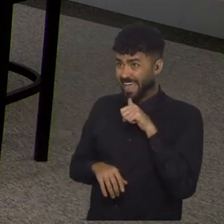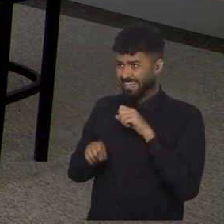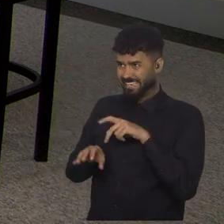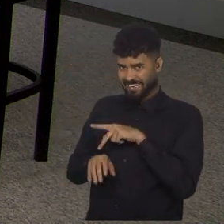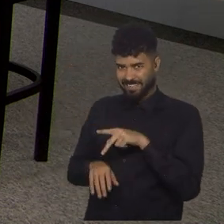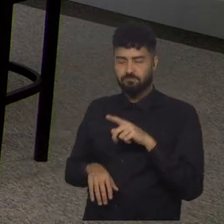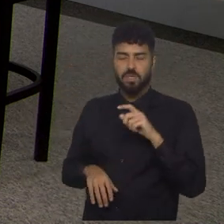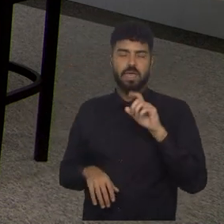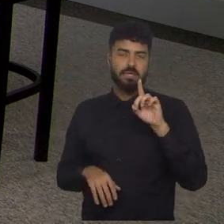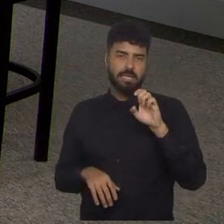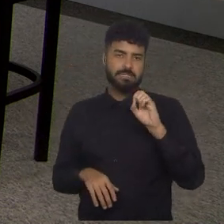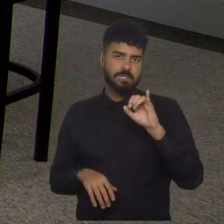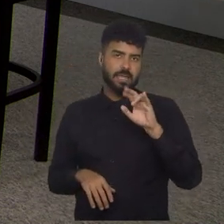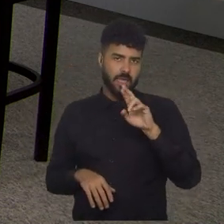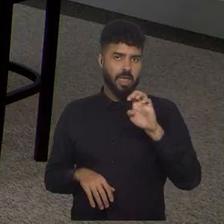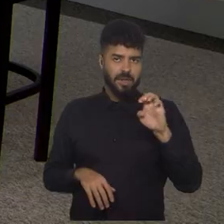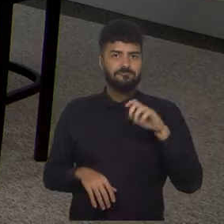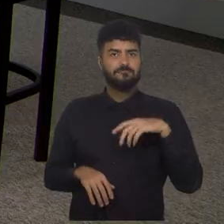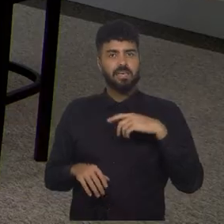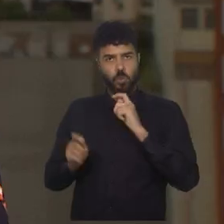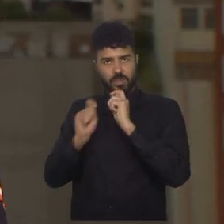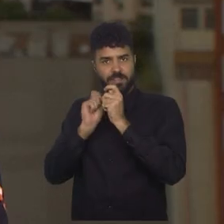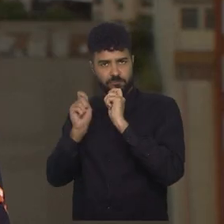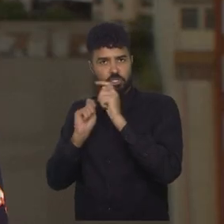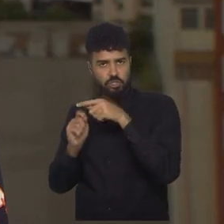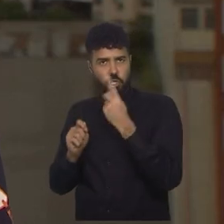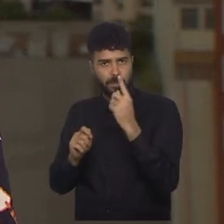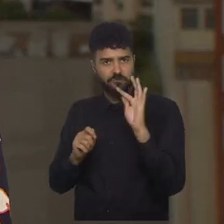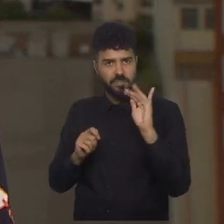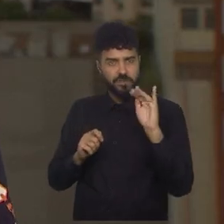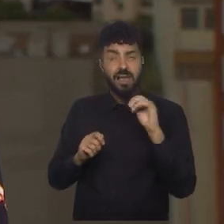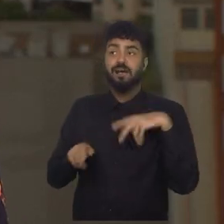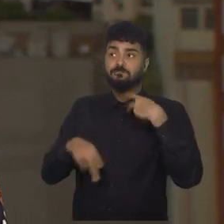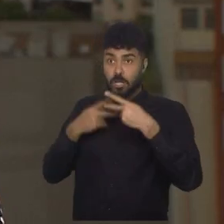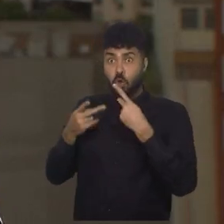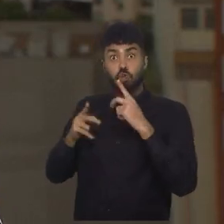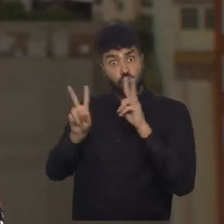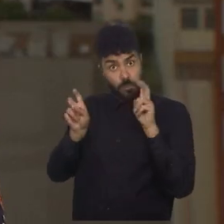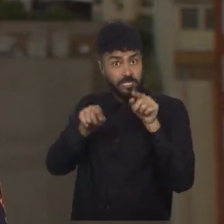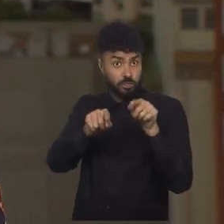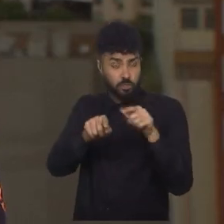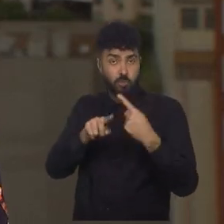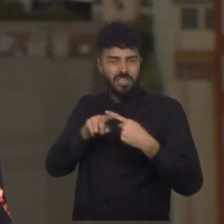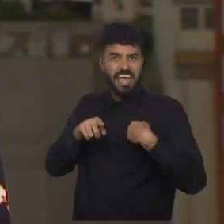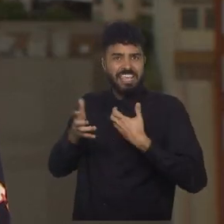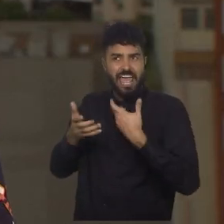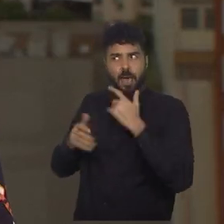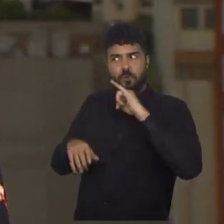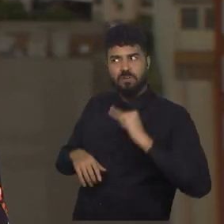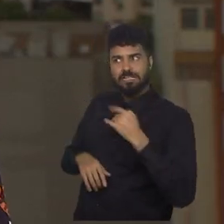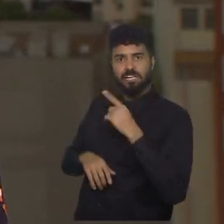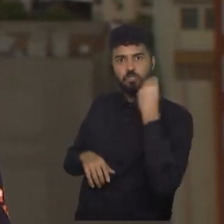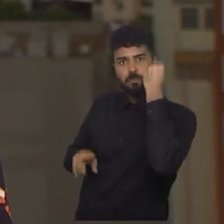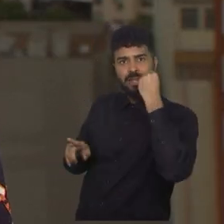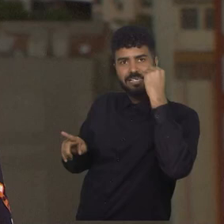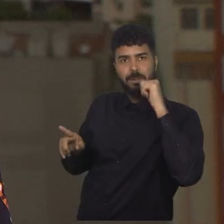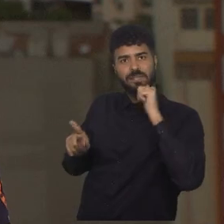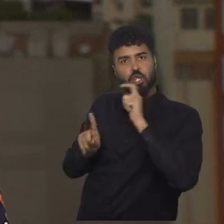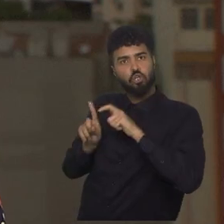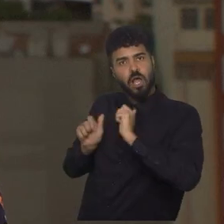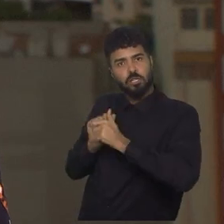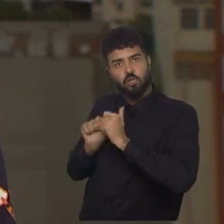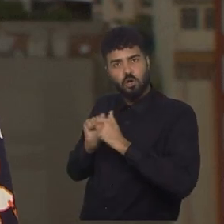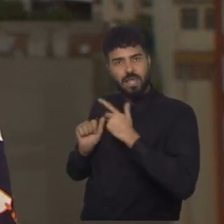FIFA falando justamente disso, do quanto ela conta com a experiência dessas jogadoras que atuam na Europa para conseguir, assim, um